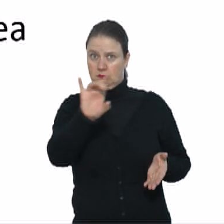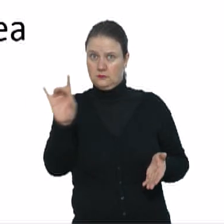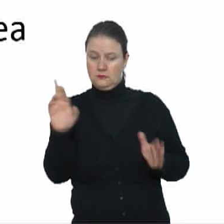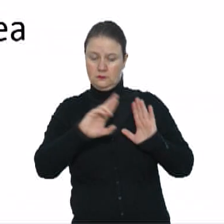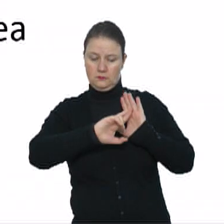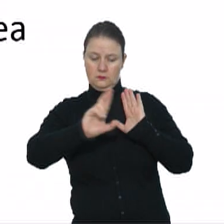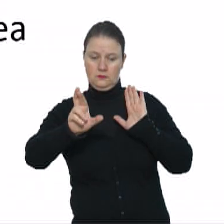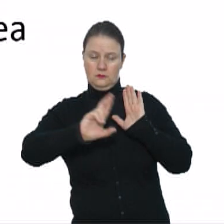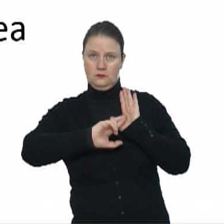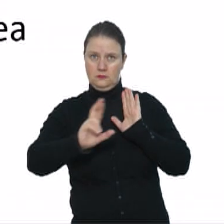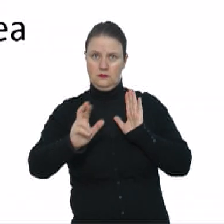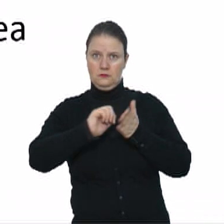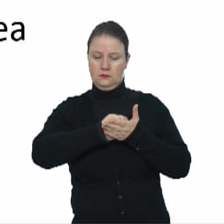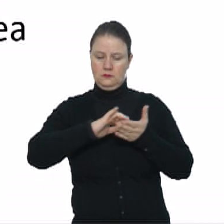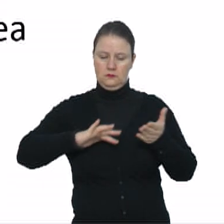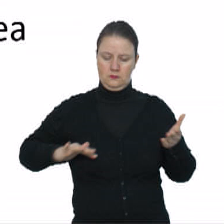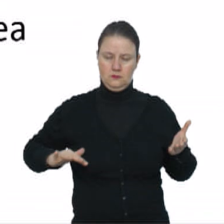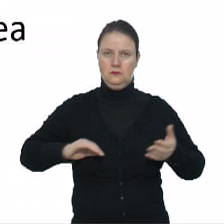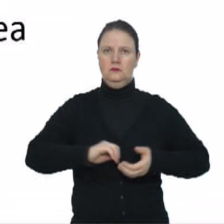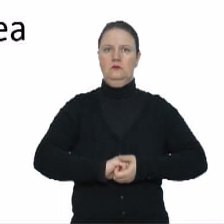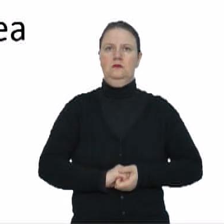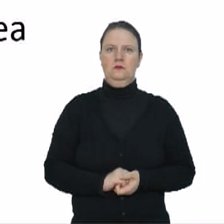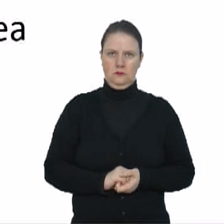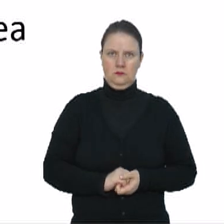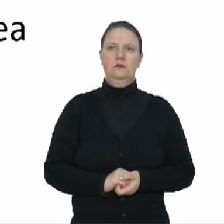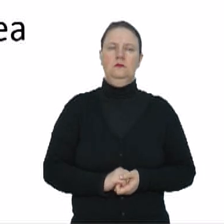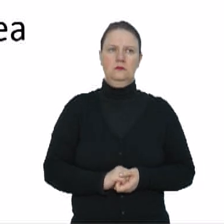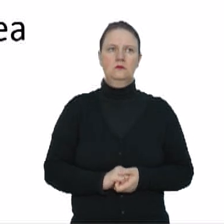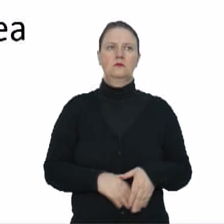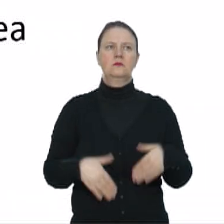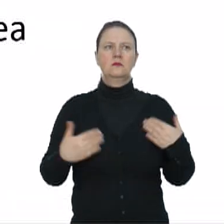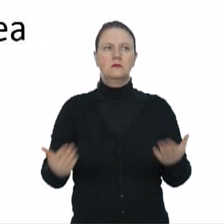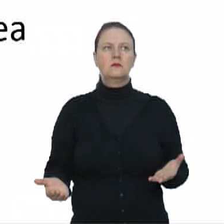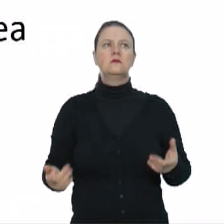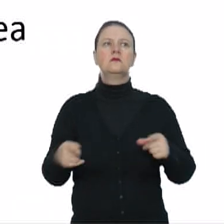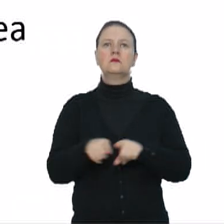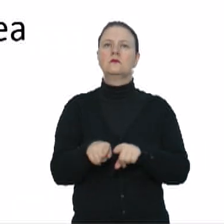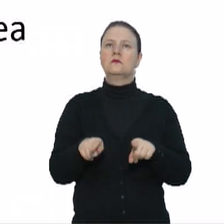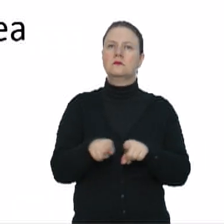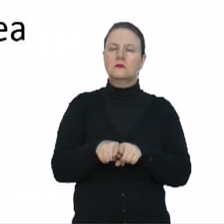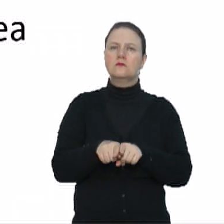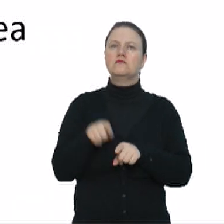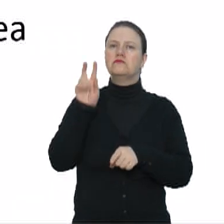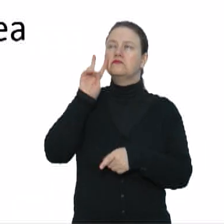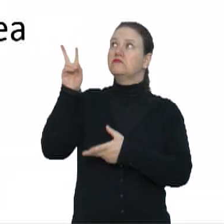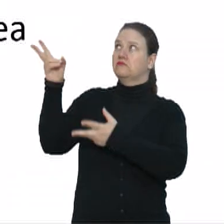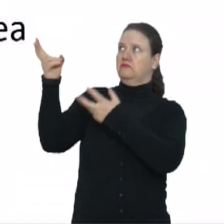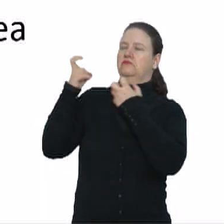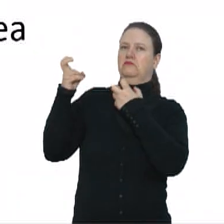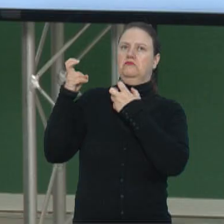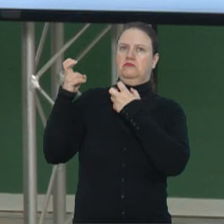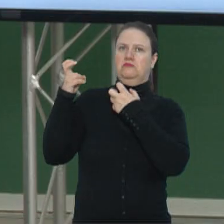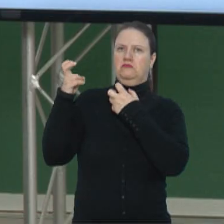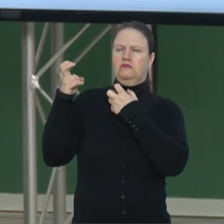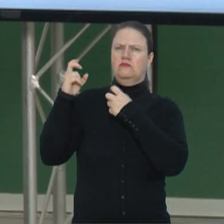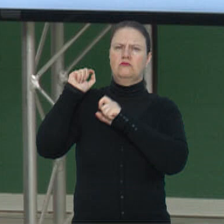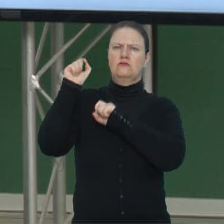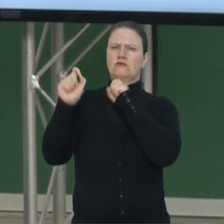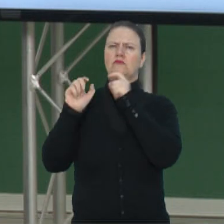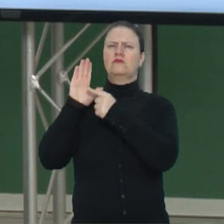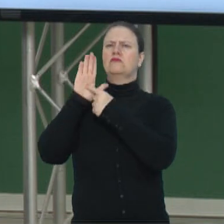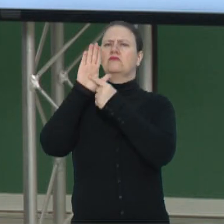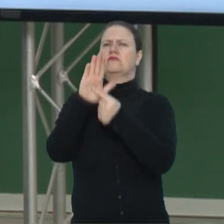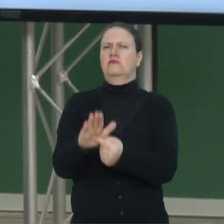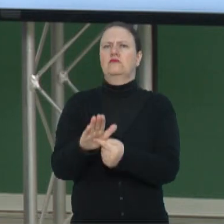essa atividade. Ela diz assim, ó, read the ads again. What is being advertised? O que está